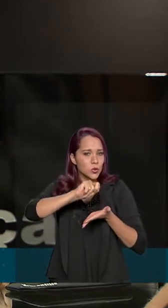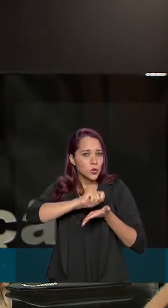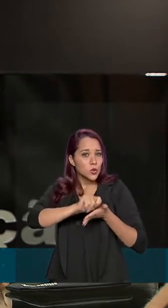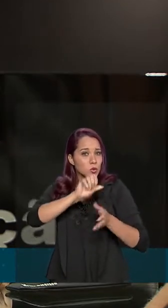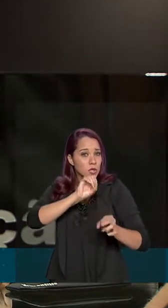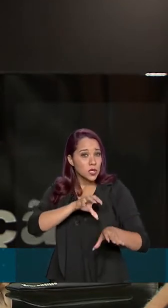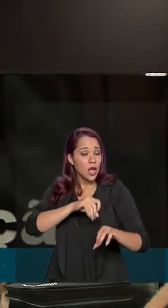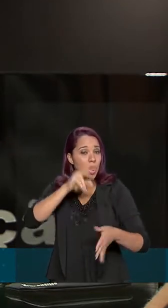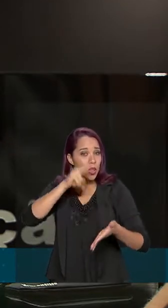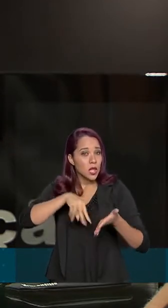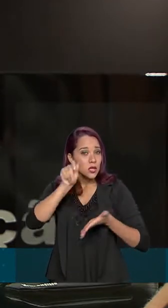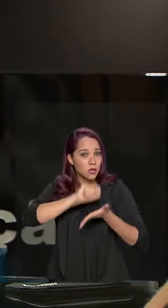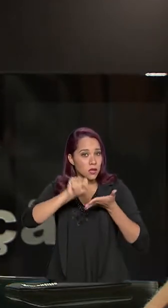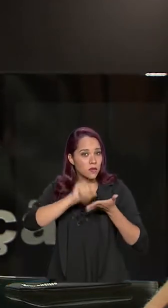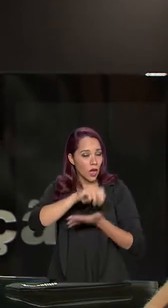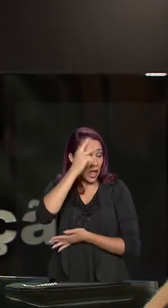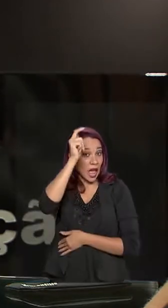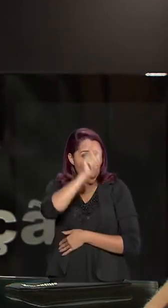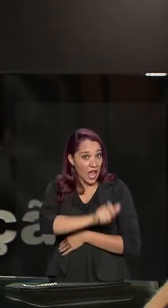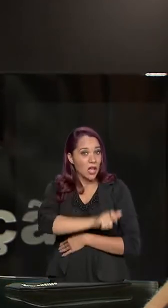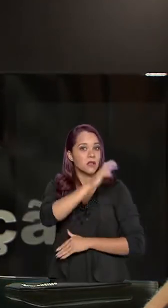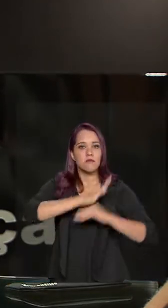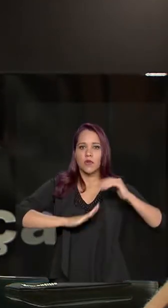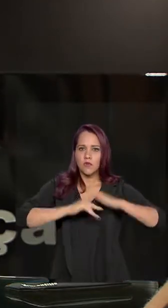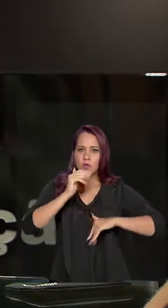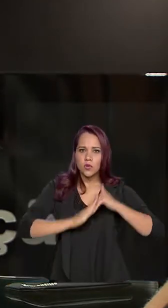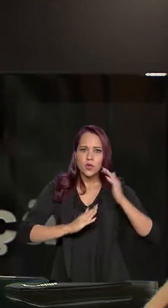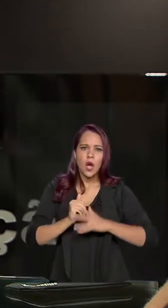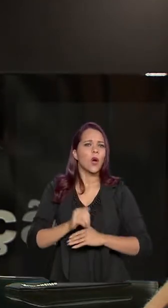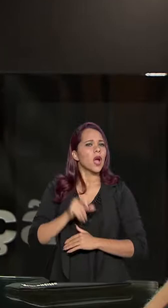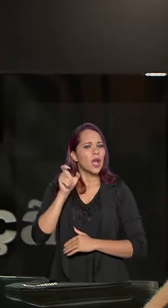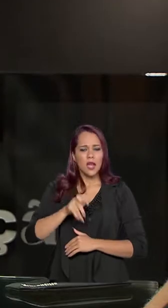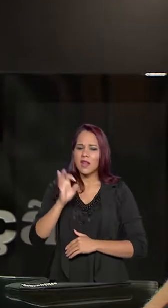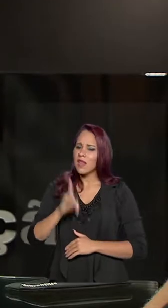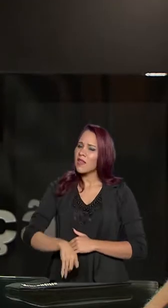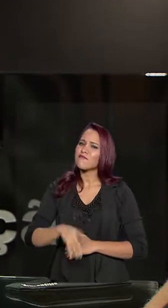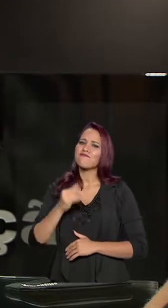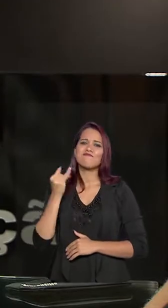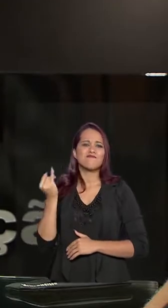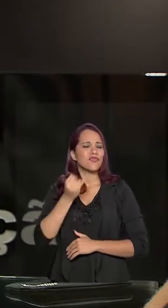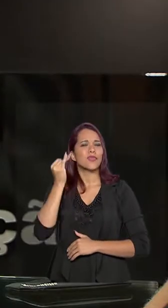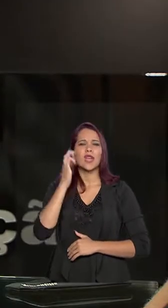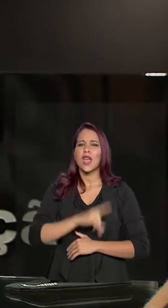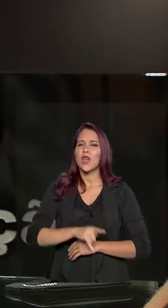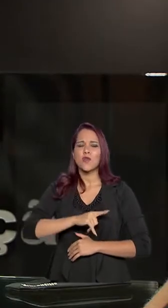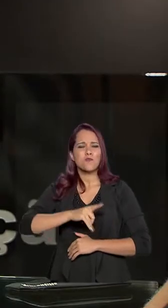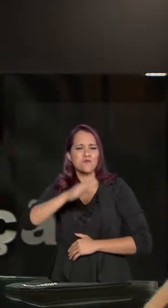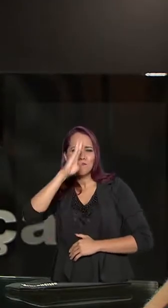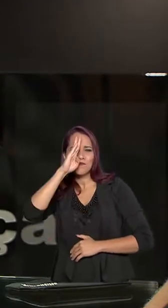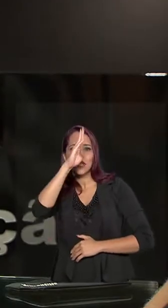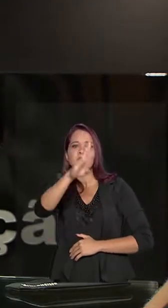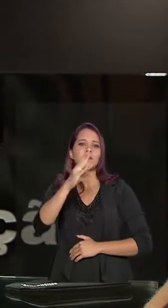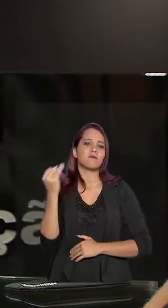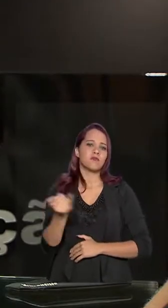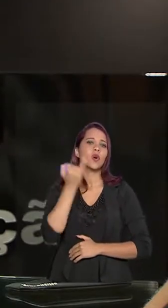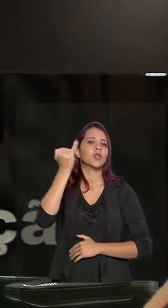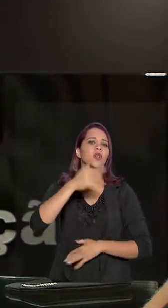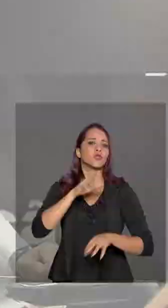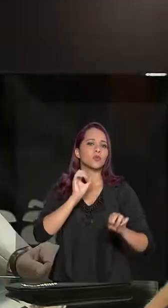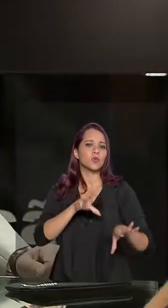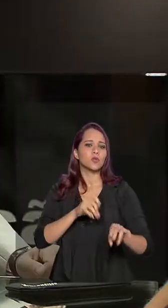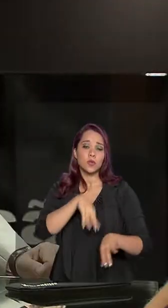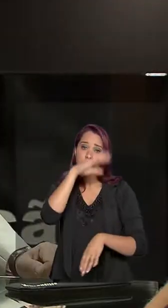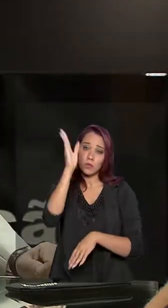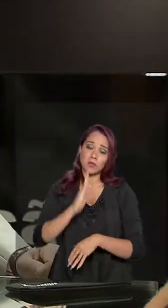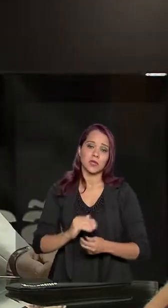essa pessoa, esse profissional, essa professora é que é a heroína, o herói da educação no